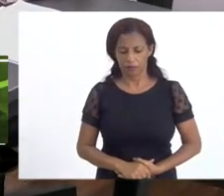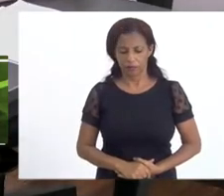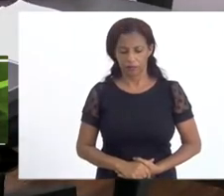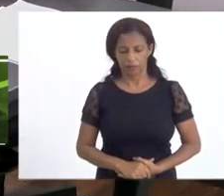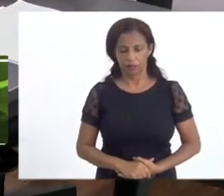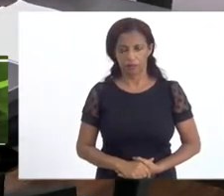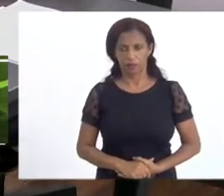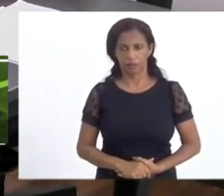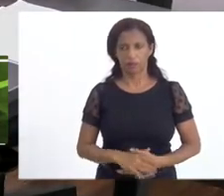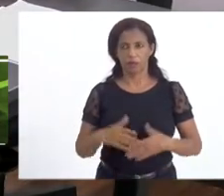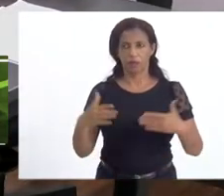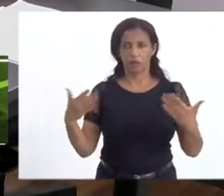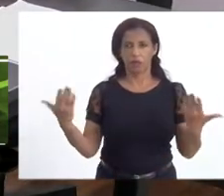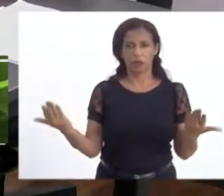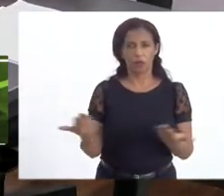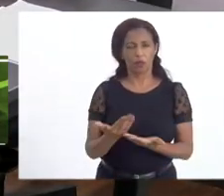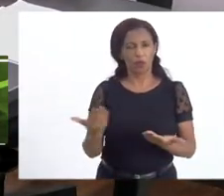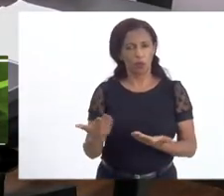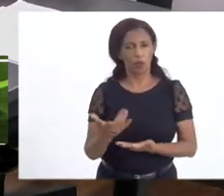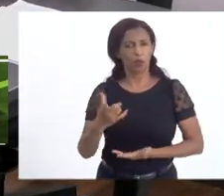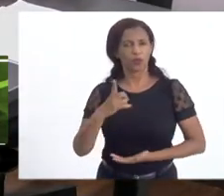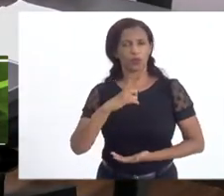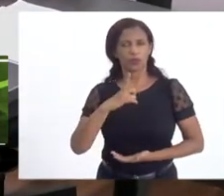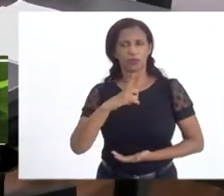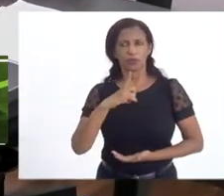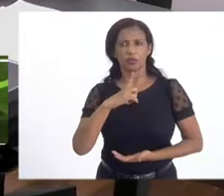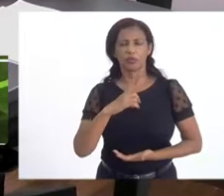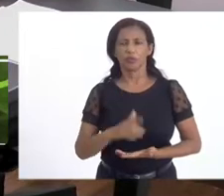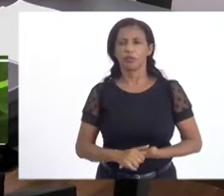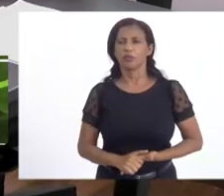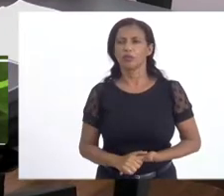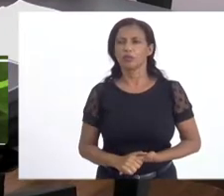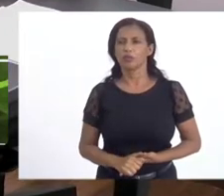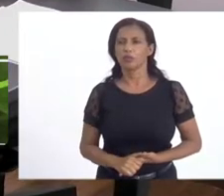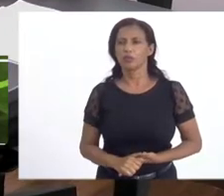Hoje, a gente tem uma interação com os órgãos,